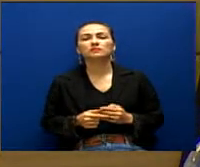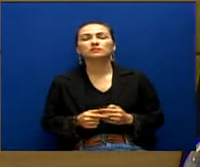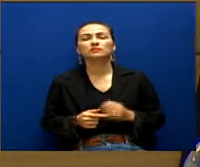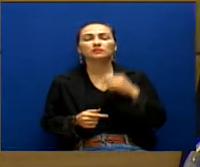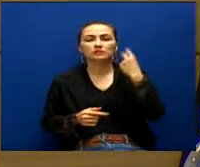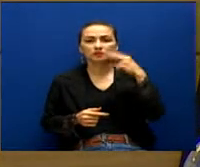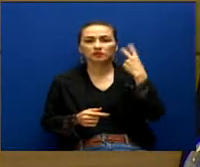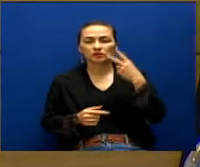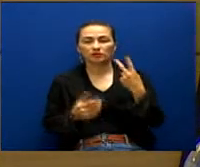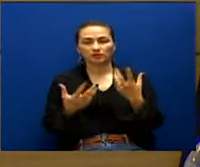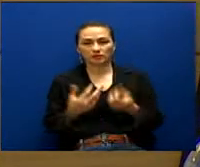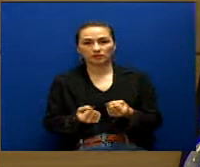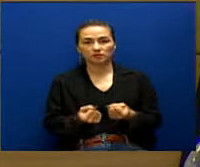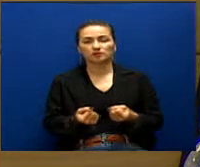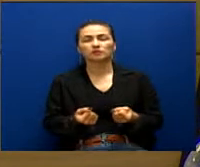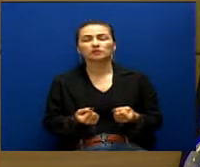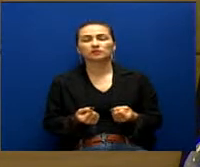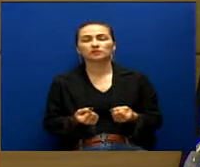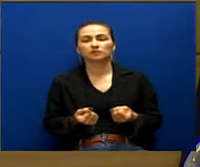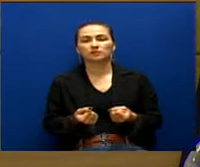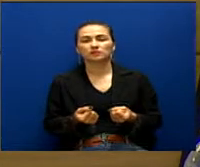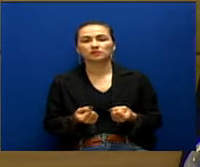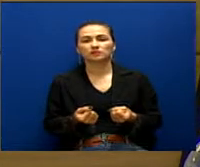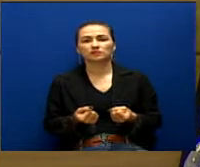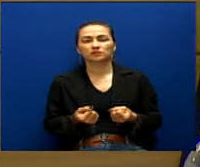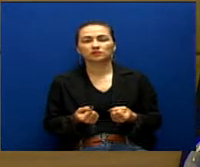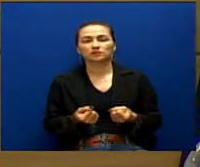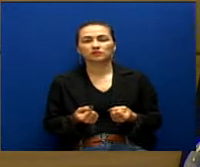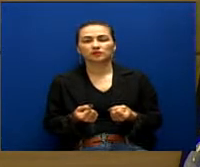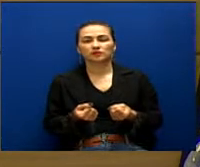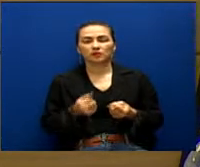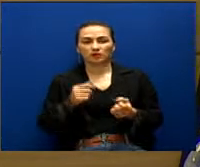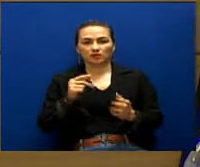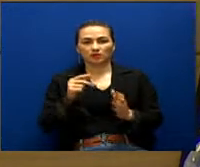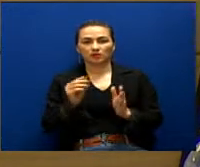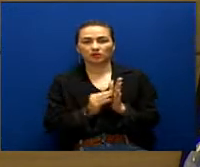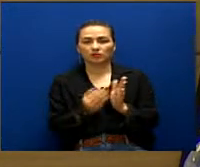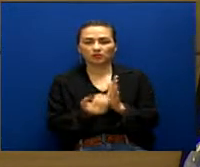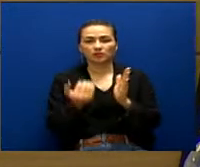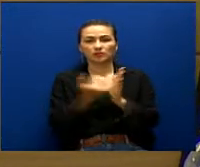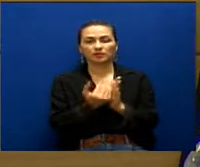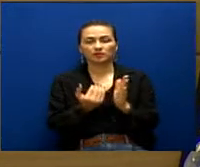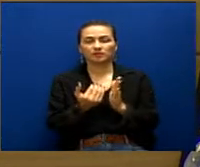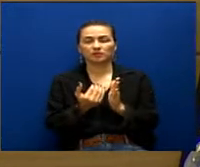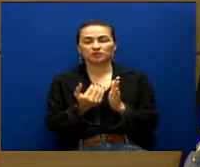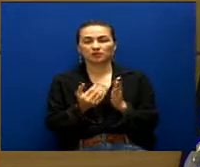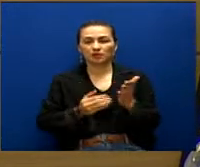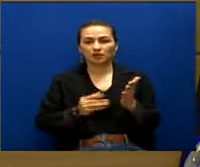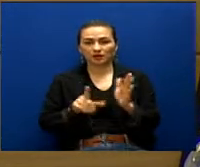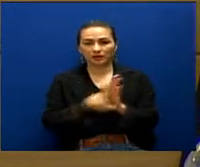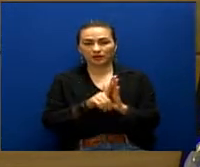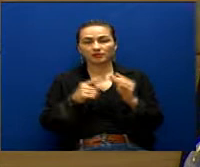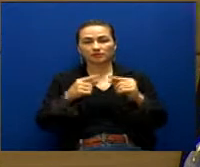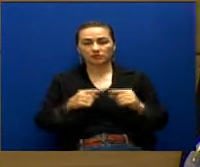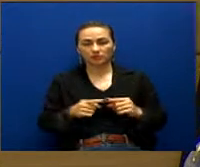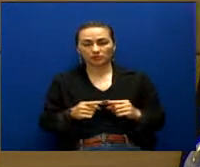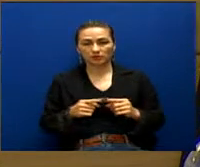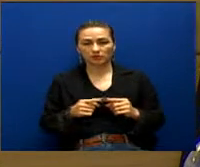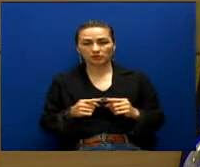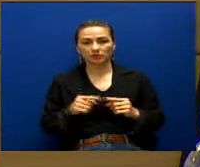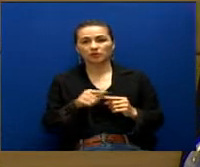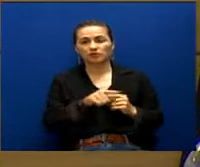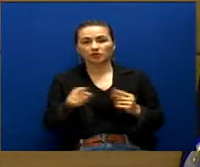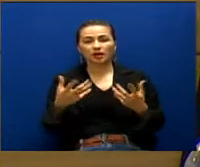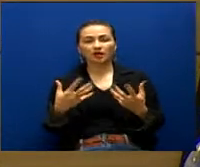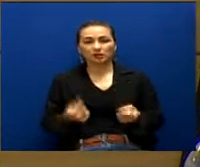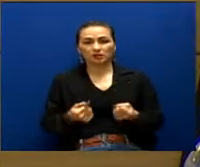os vereadores que concordam que seja votado em bloco as emendas que estão com parecer favorável. Os vereadores que concordam